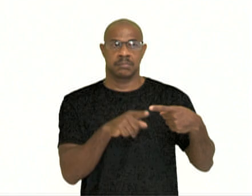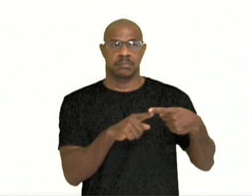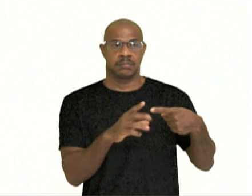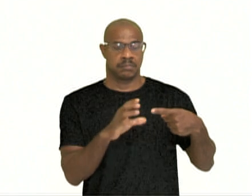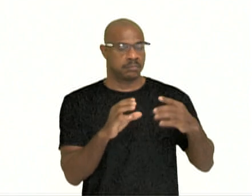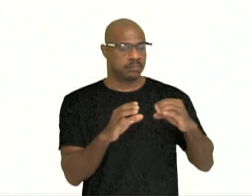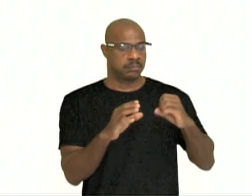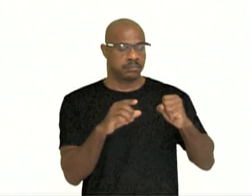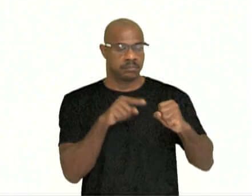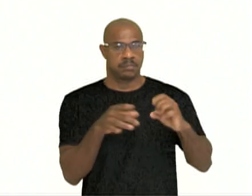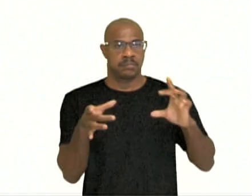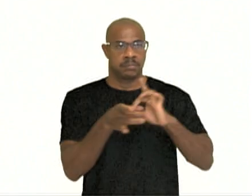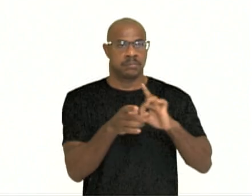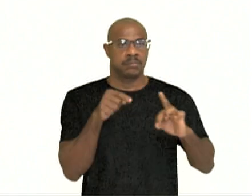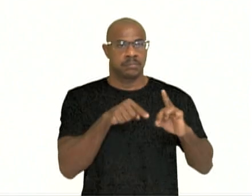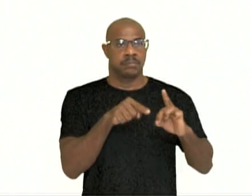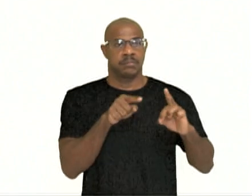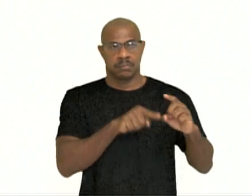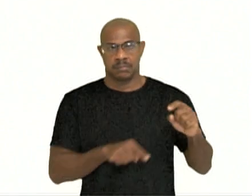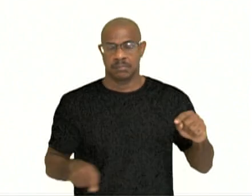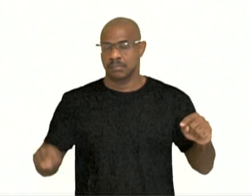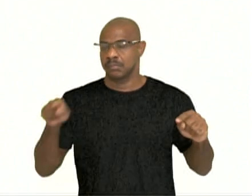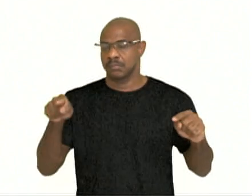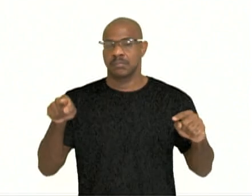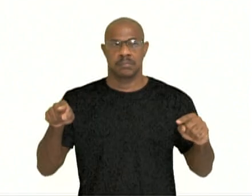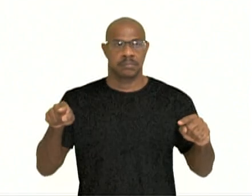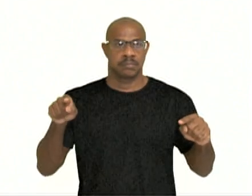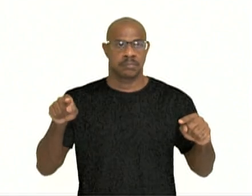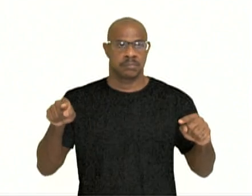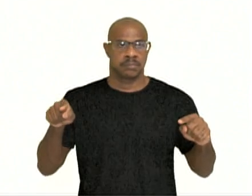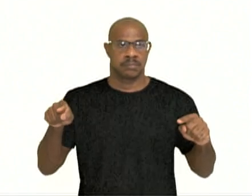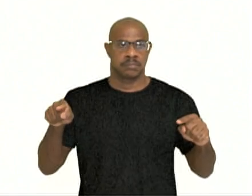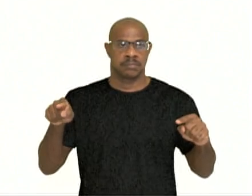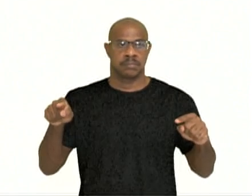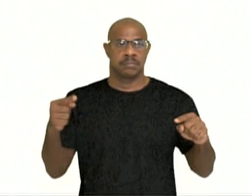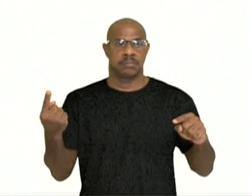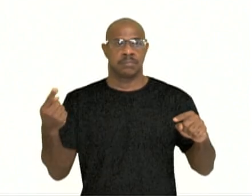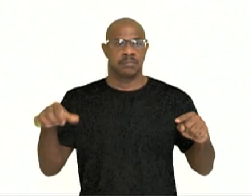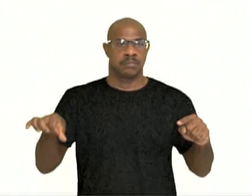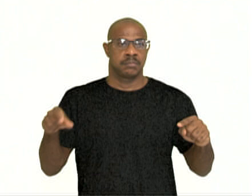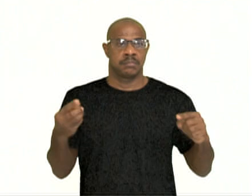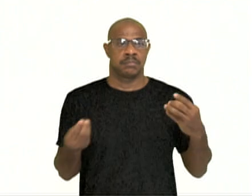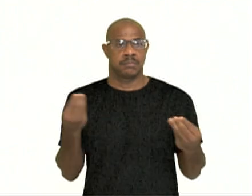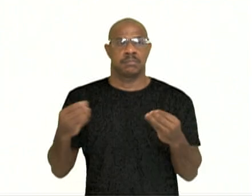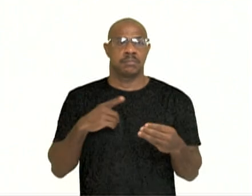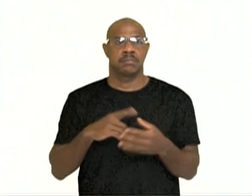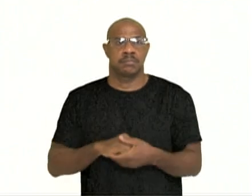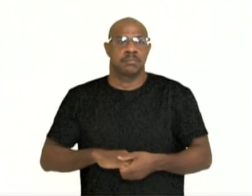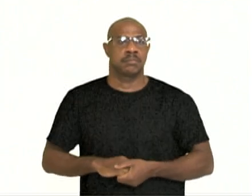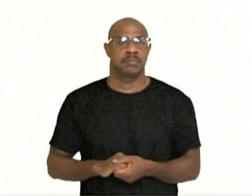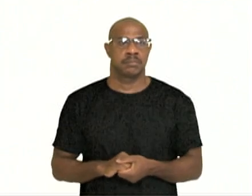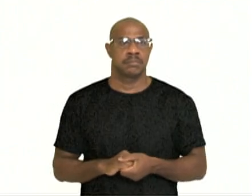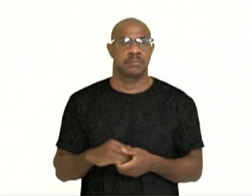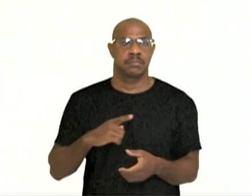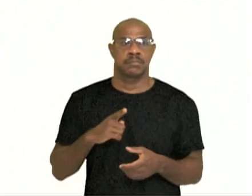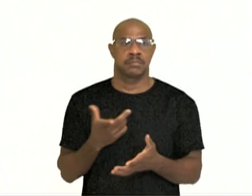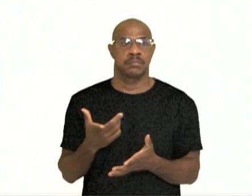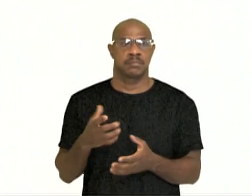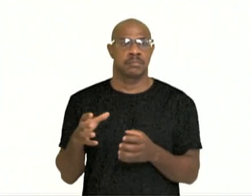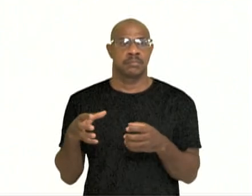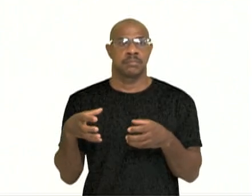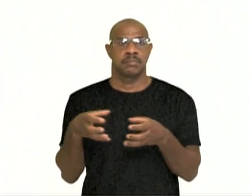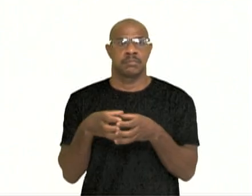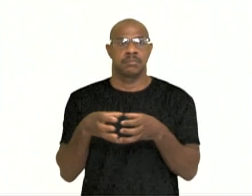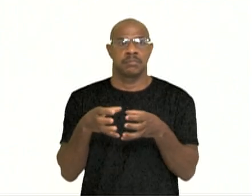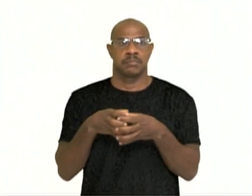cosseno associado a 60 graus é 1/2. Então, olha que bacana. Para cada valor que eu tenho nesse conjunto, eu